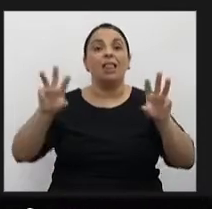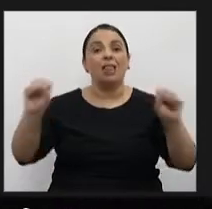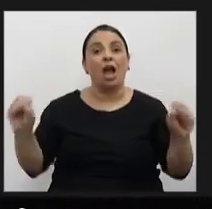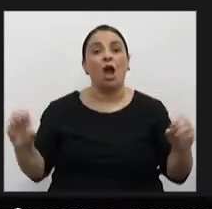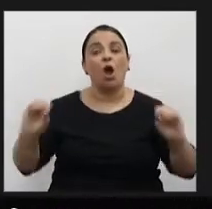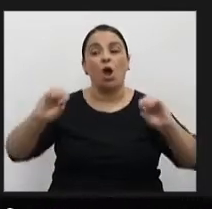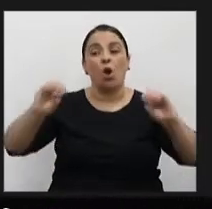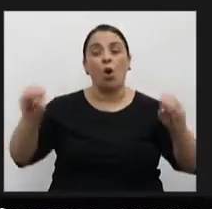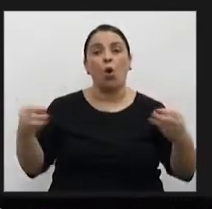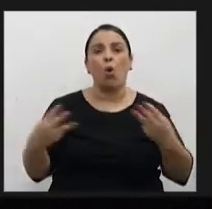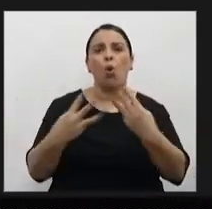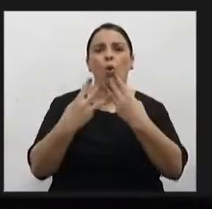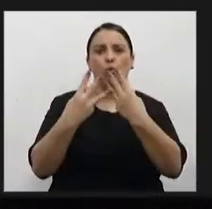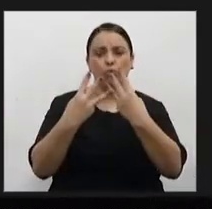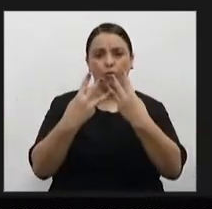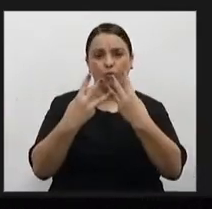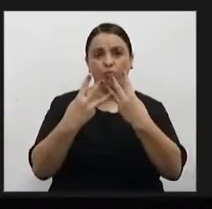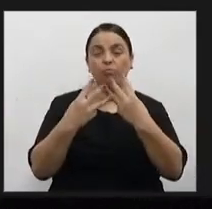Genebra,